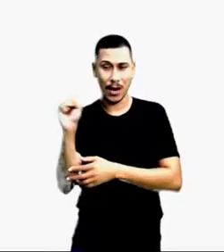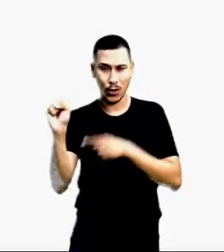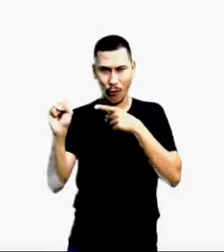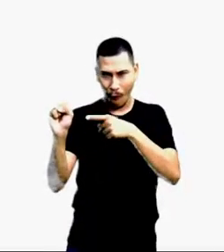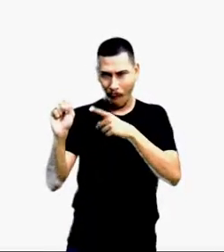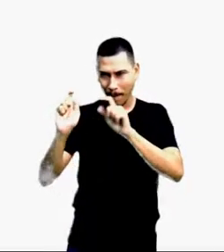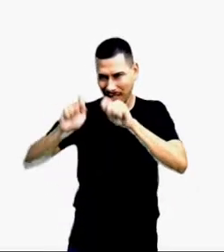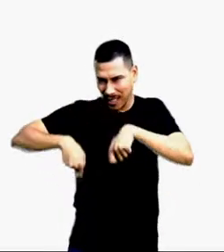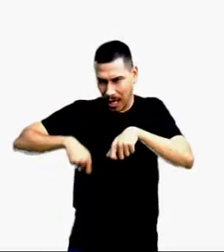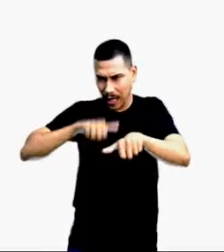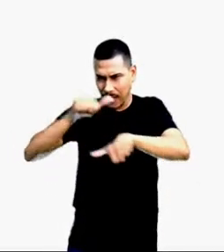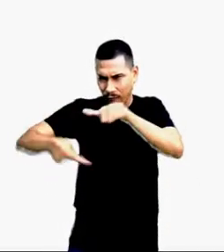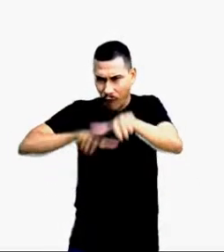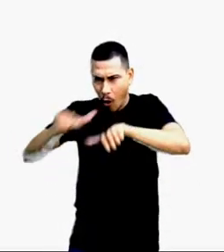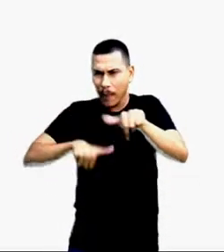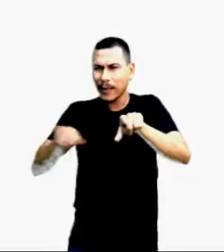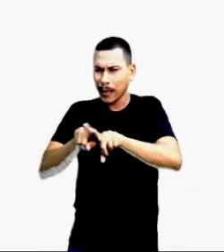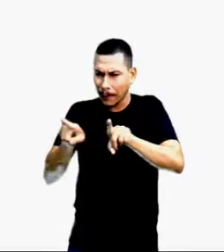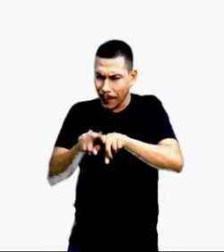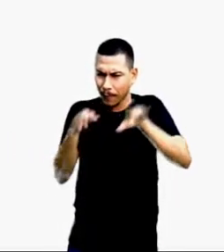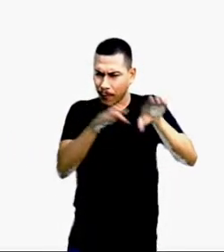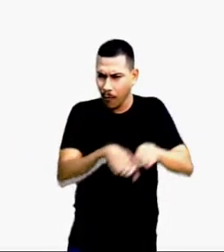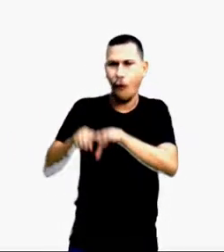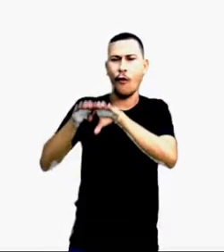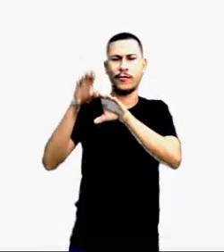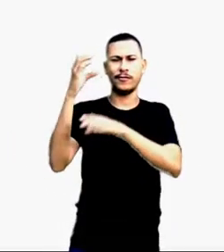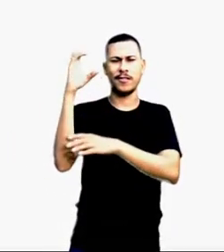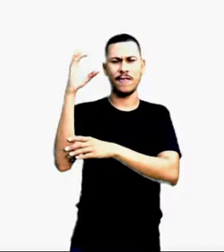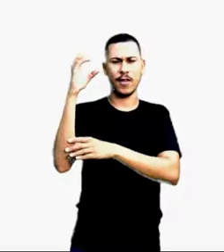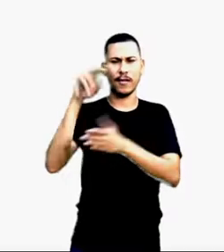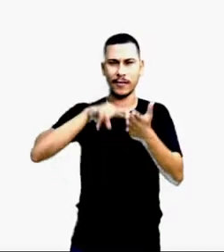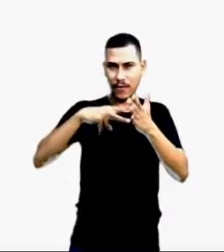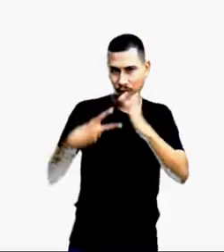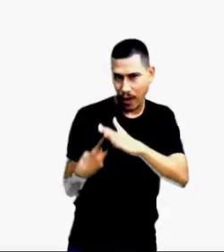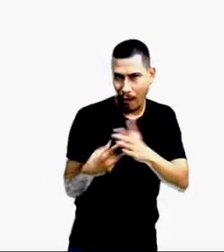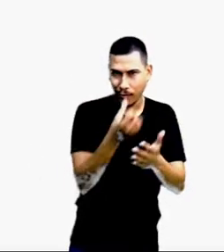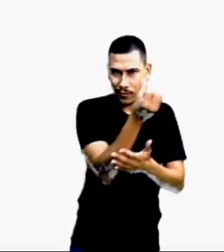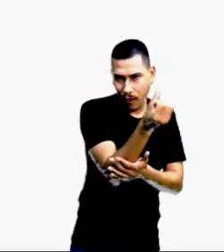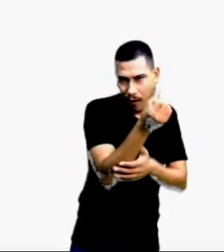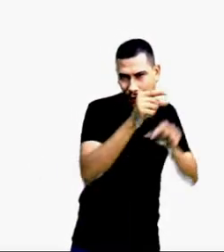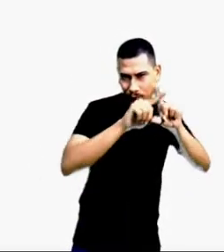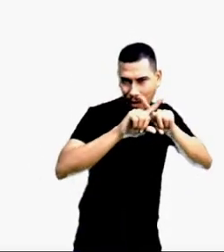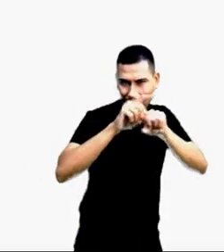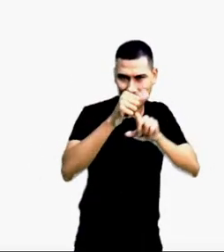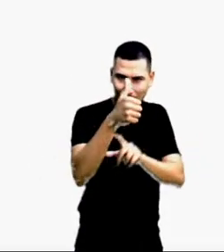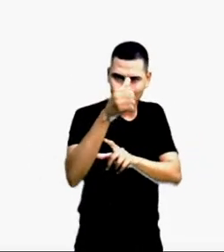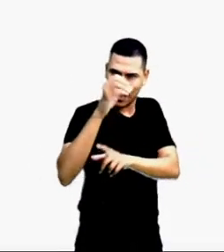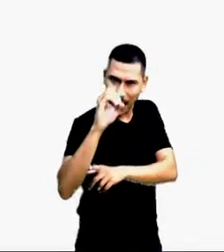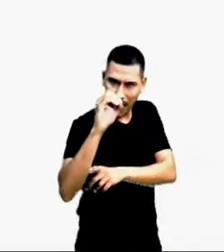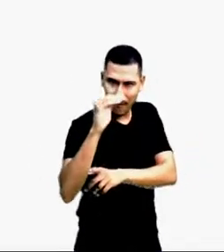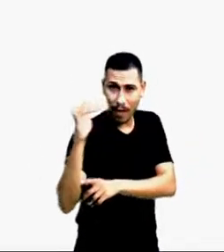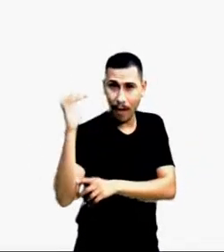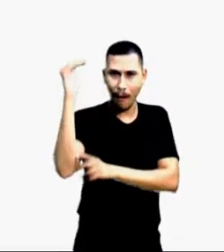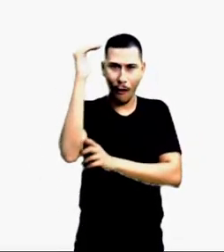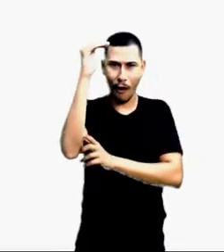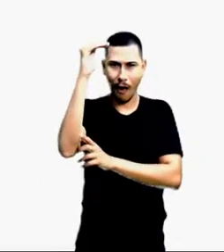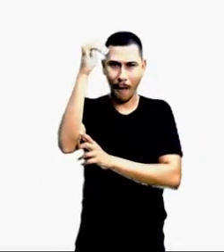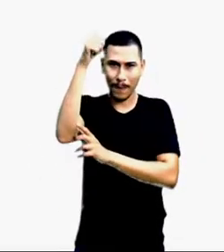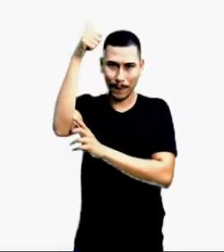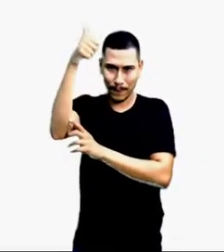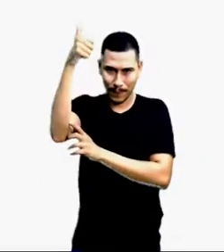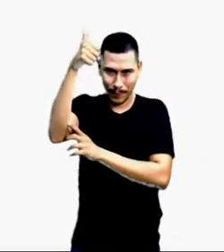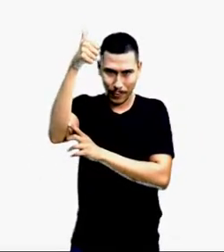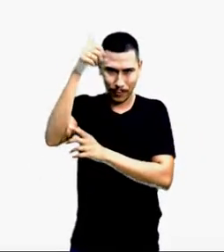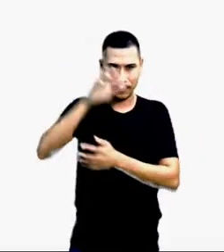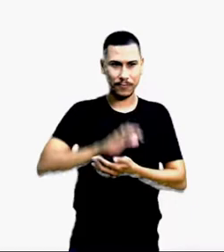precisamos transformar também em notação científica. Ficará igual a 6 vezes 10 elevado à 1ª